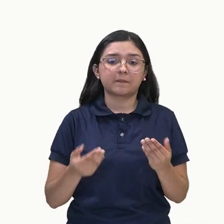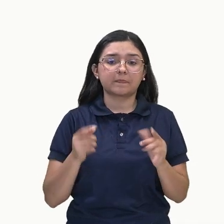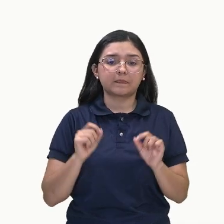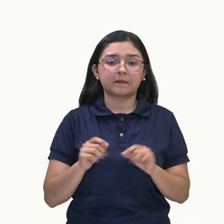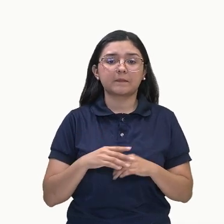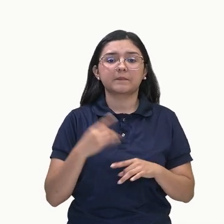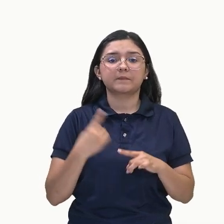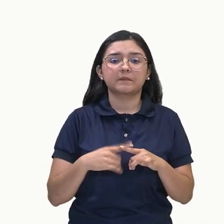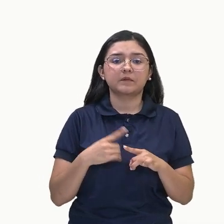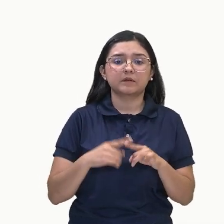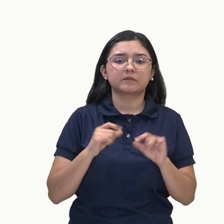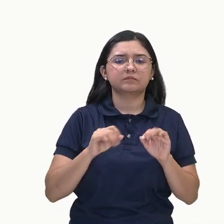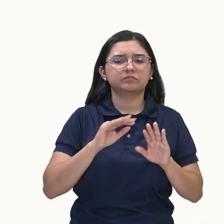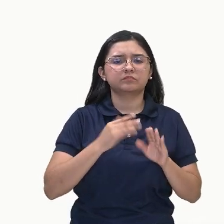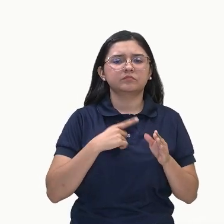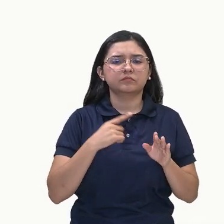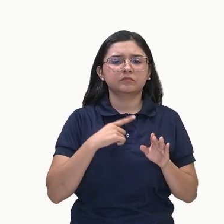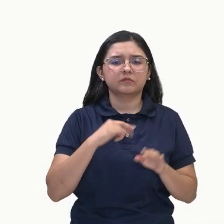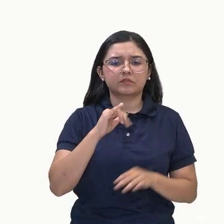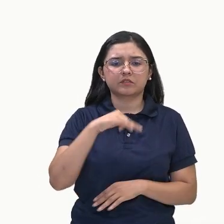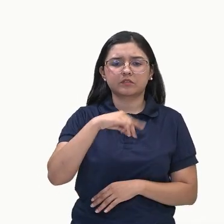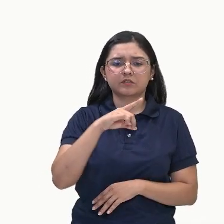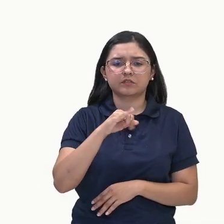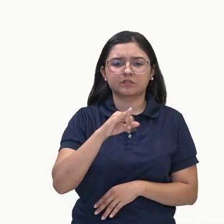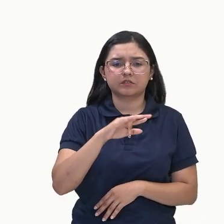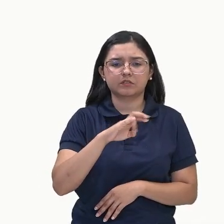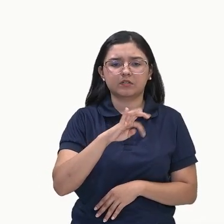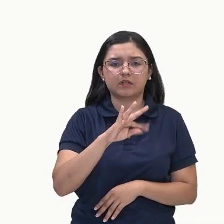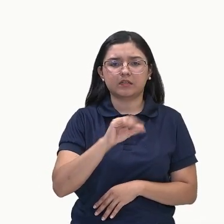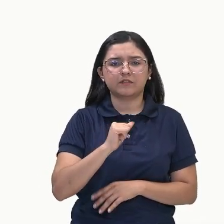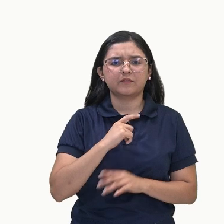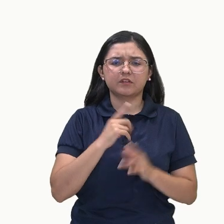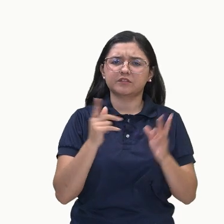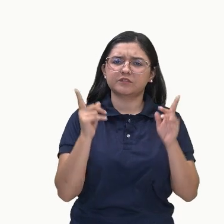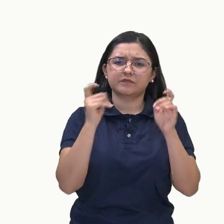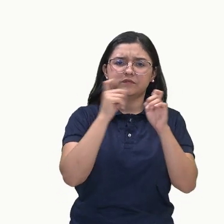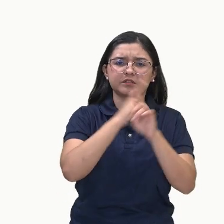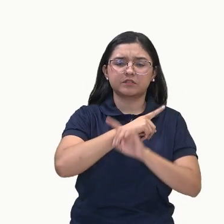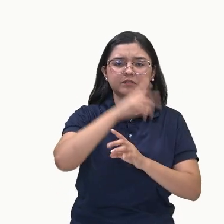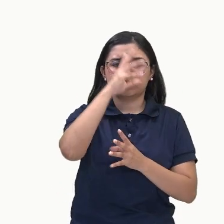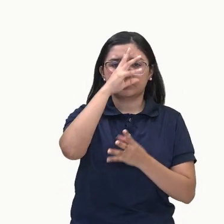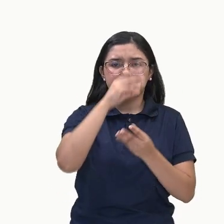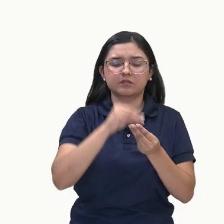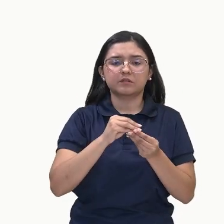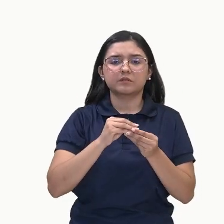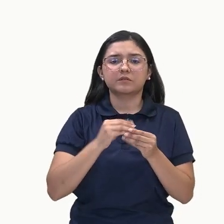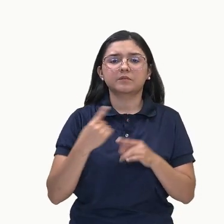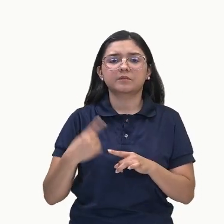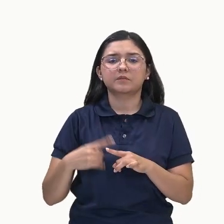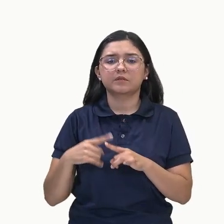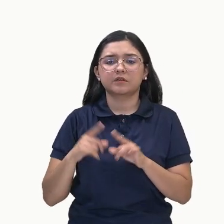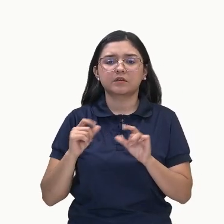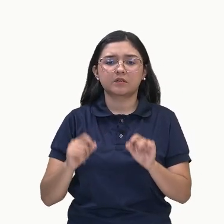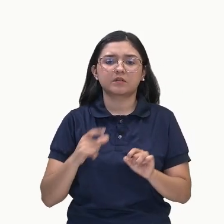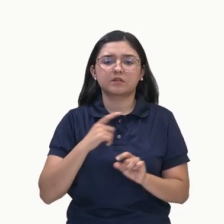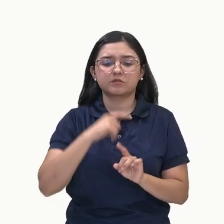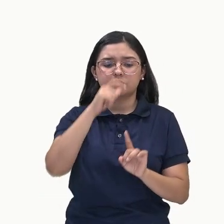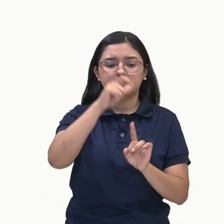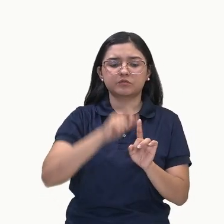ordem indireta, elas já ficam por si mais complexas, né? Porque a ordem direta é sujeito e